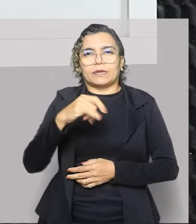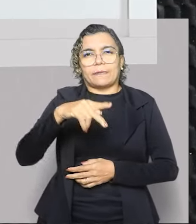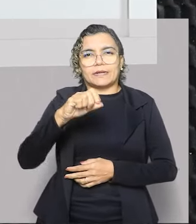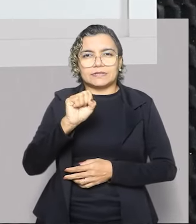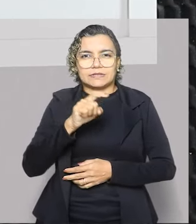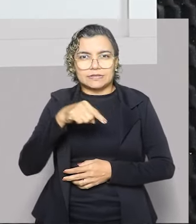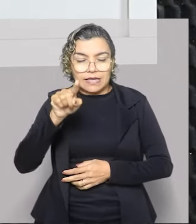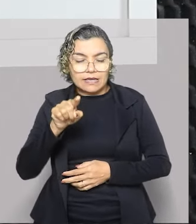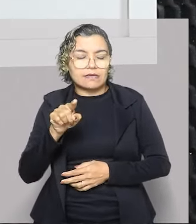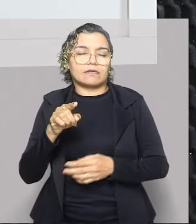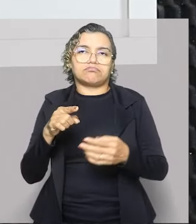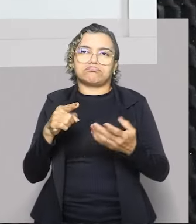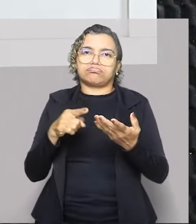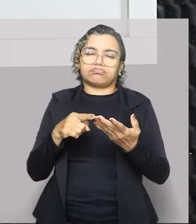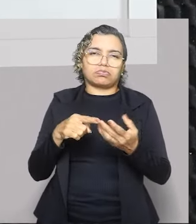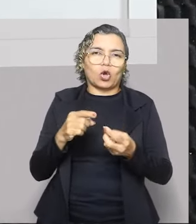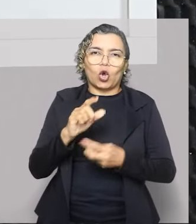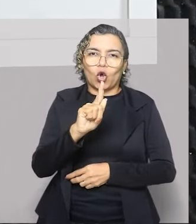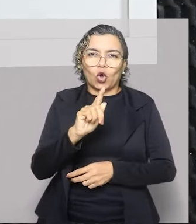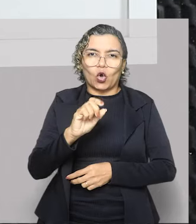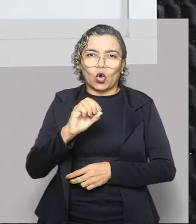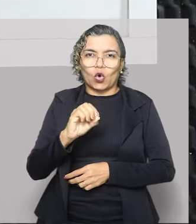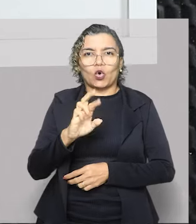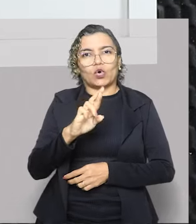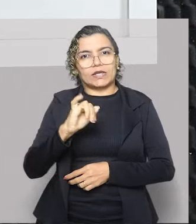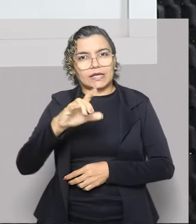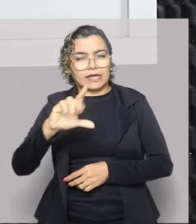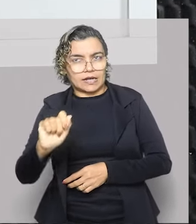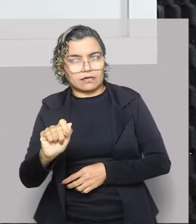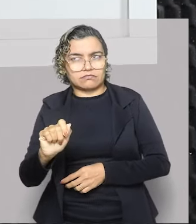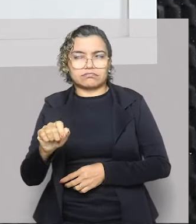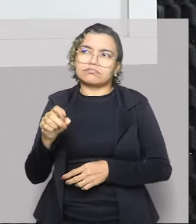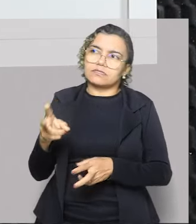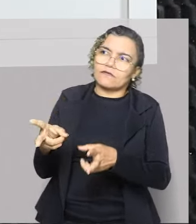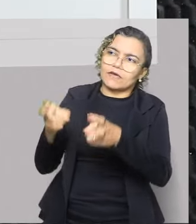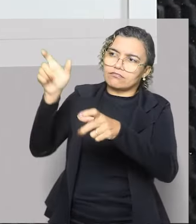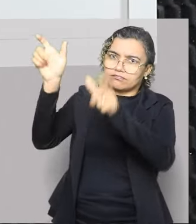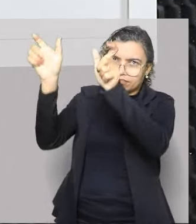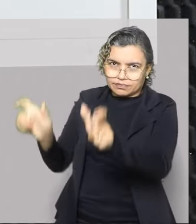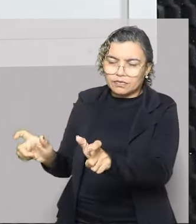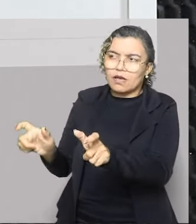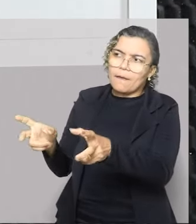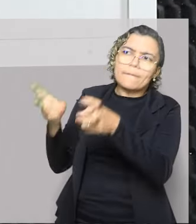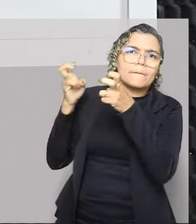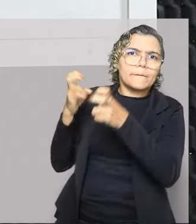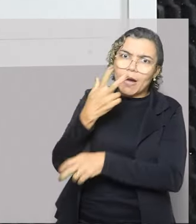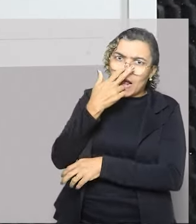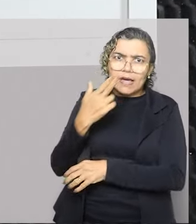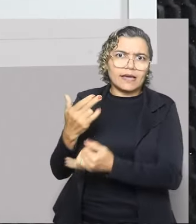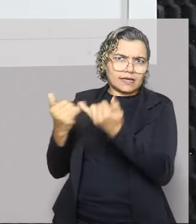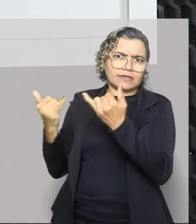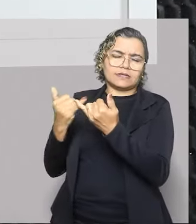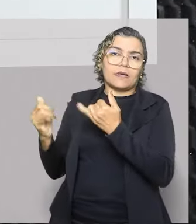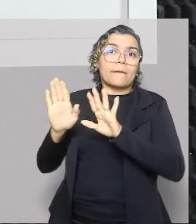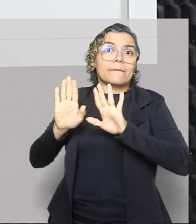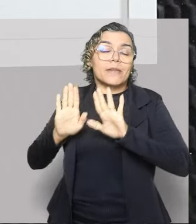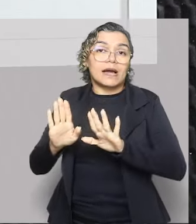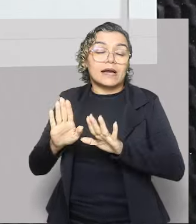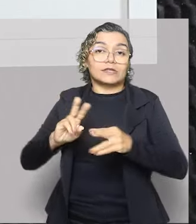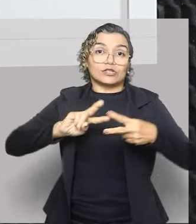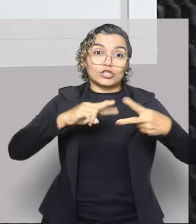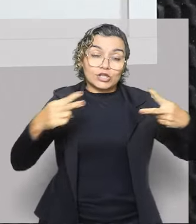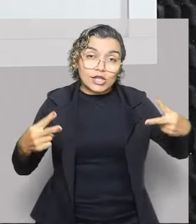são da mesma espécie Raísa Mas eles se parecem muito né se parecem muito e se a gente for analisar o material genético é